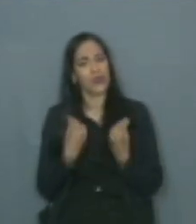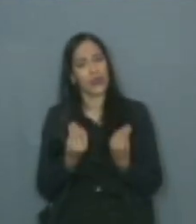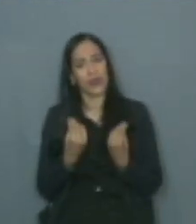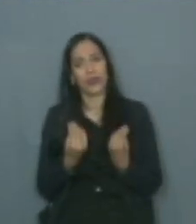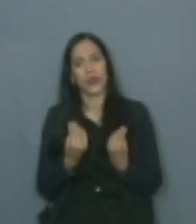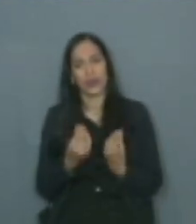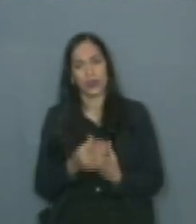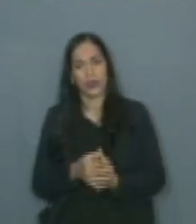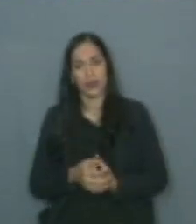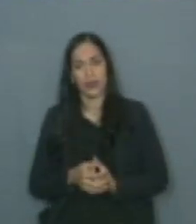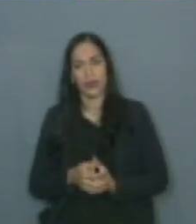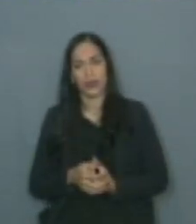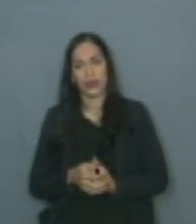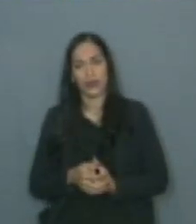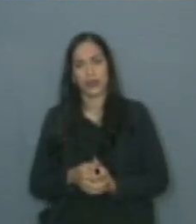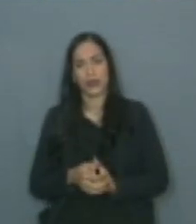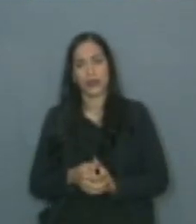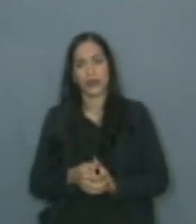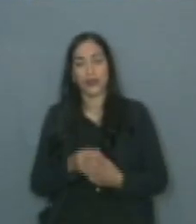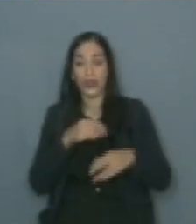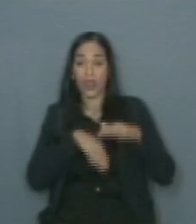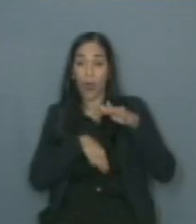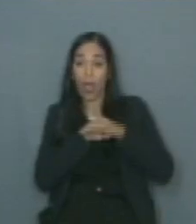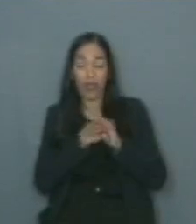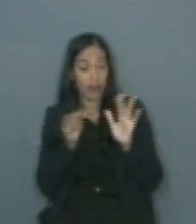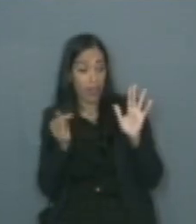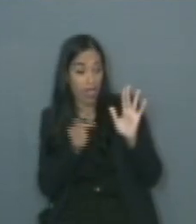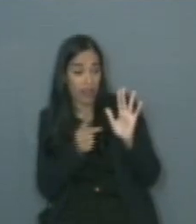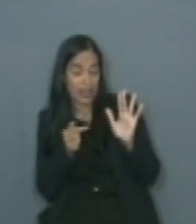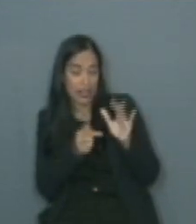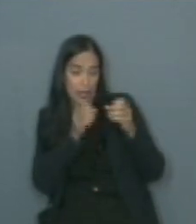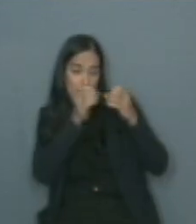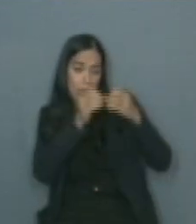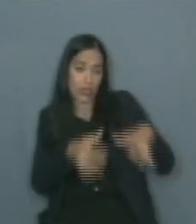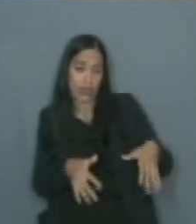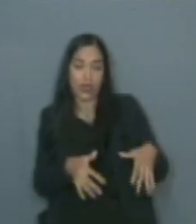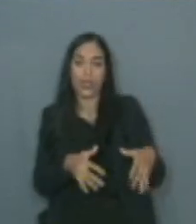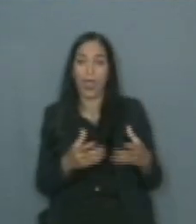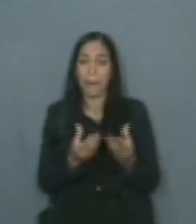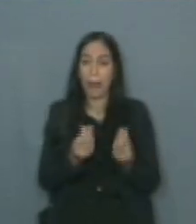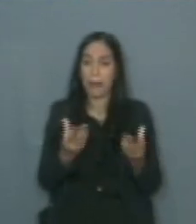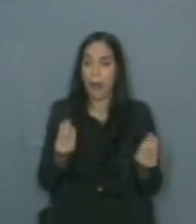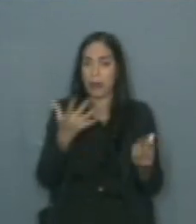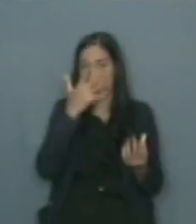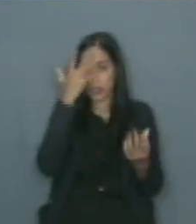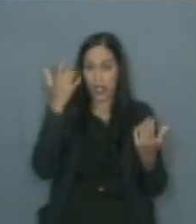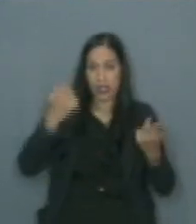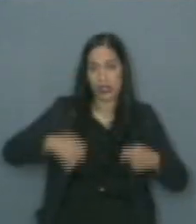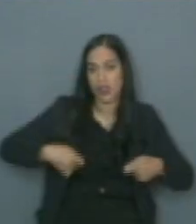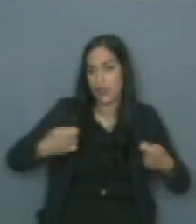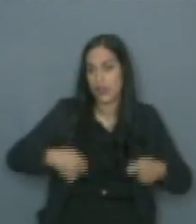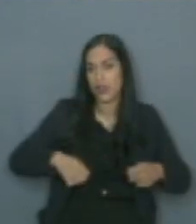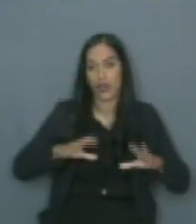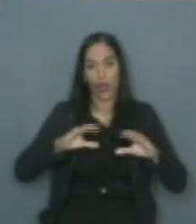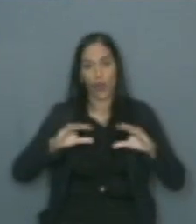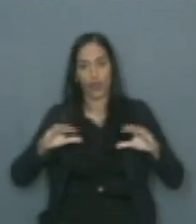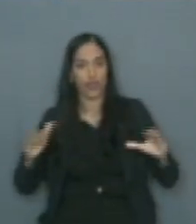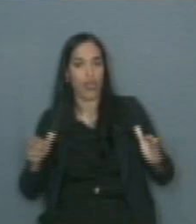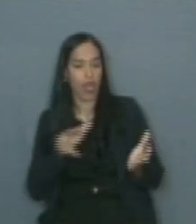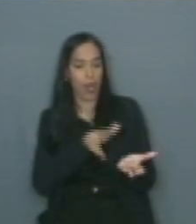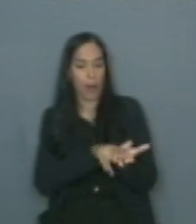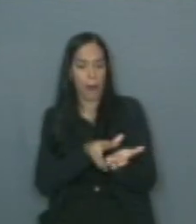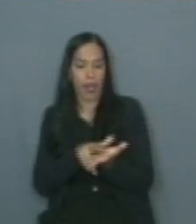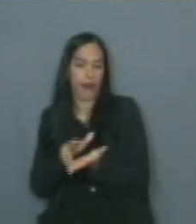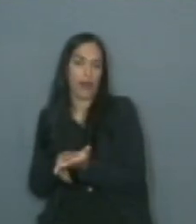coisas? Por que guardar desse jeito tão precário? Tem tanta gente que precisa de um armário, de um colchão, de uma maca